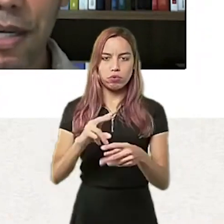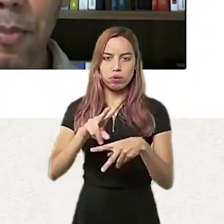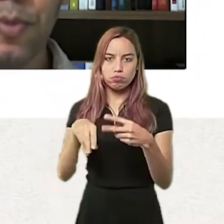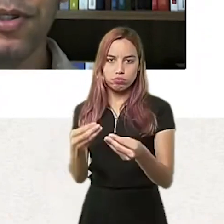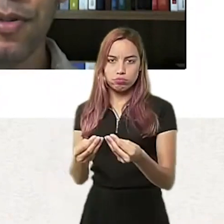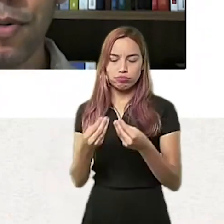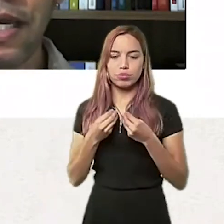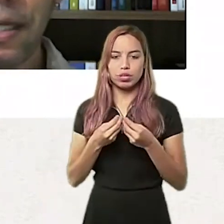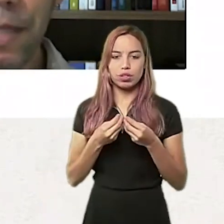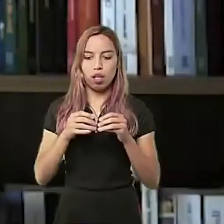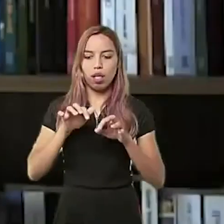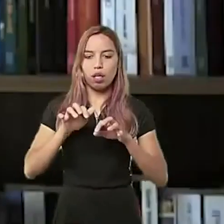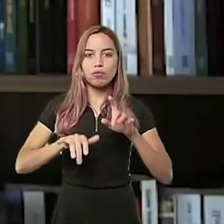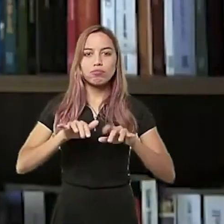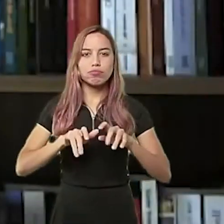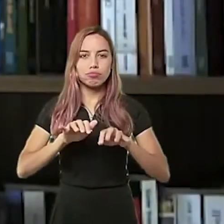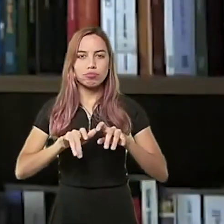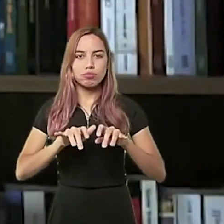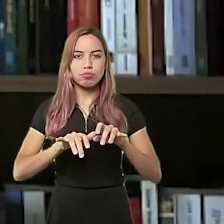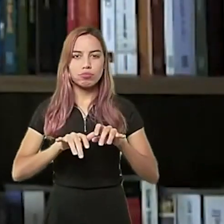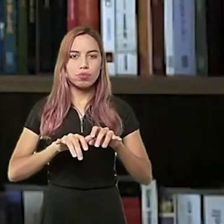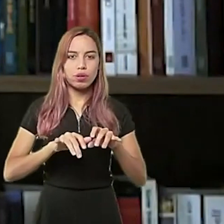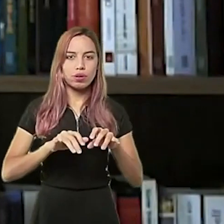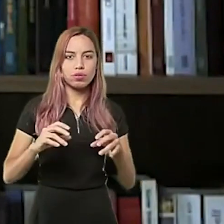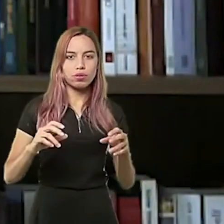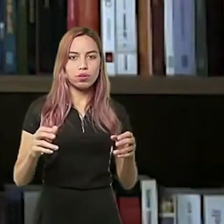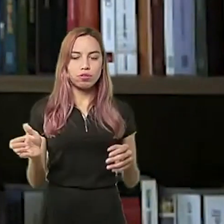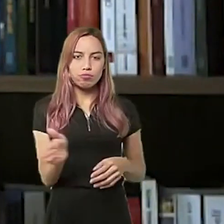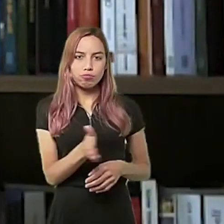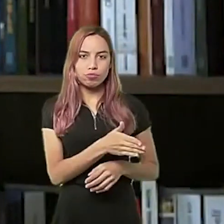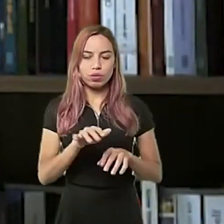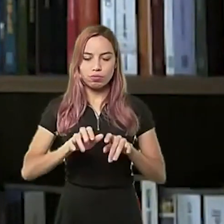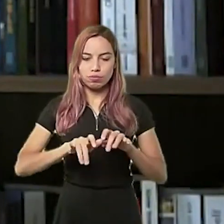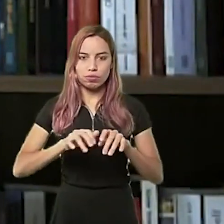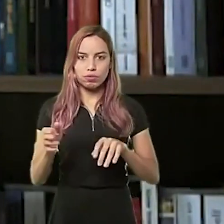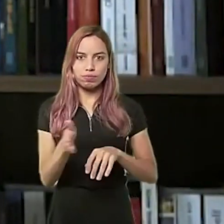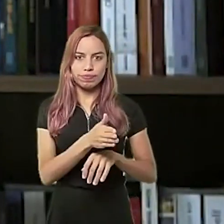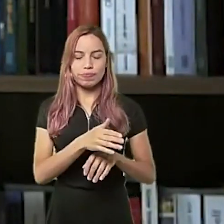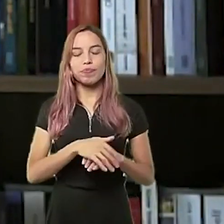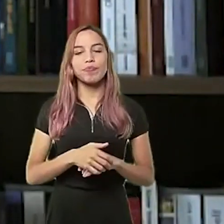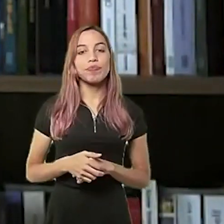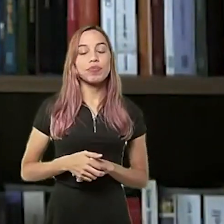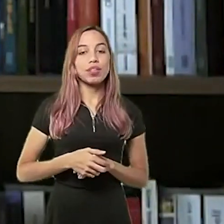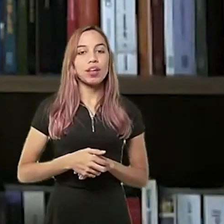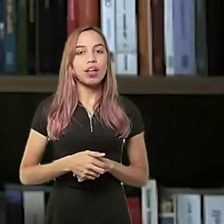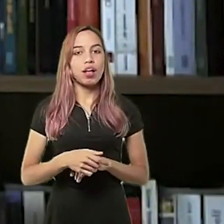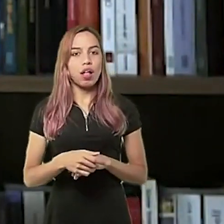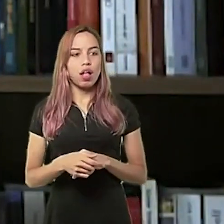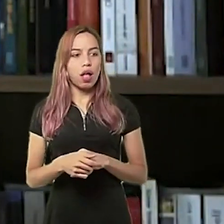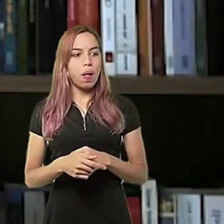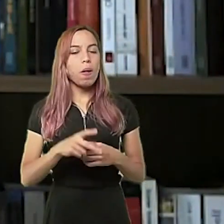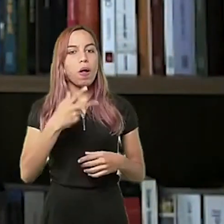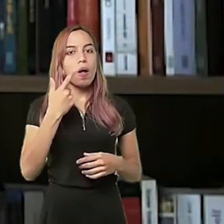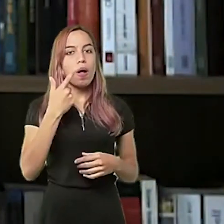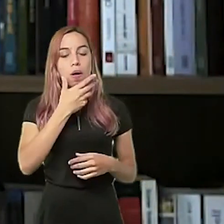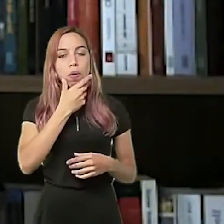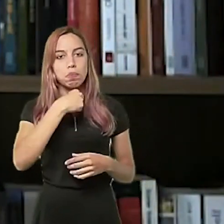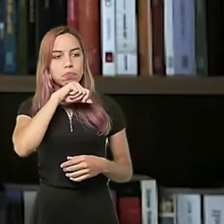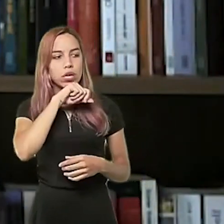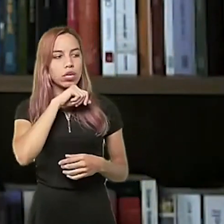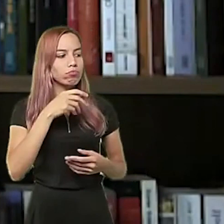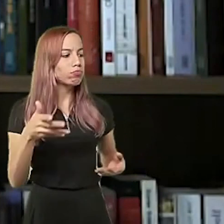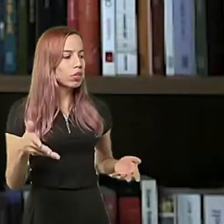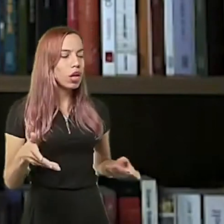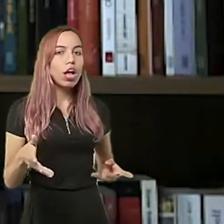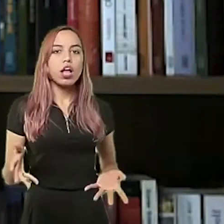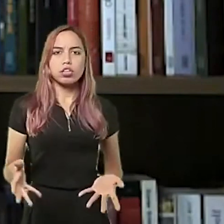que eu escrevia muito, ele e minha mãe, né, me deram essa máquina de escrever. Então, era algo que eles incentivavam, embora não fosse